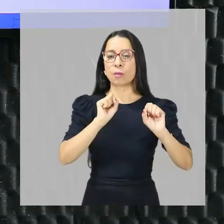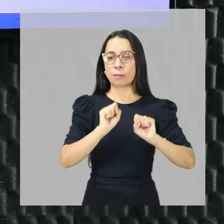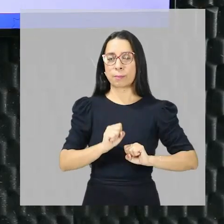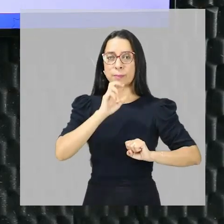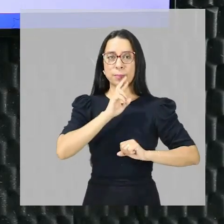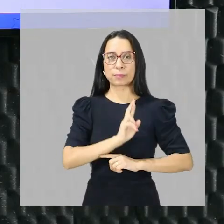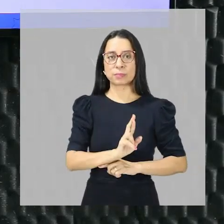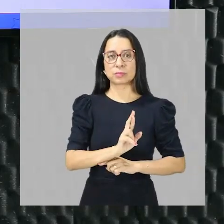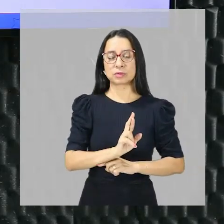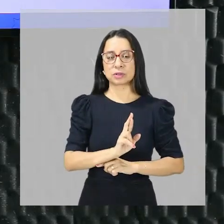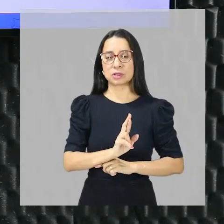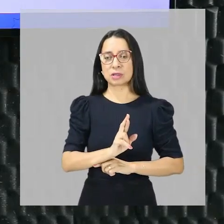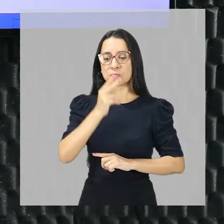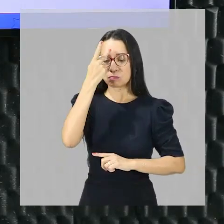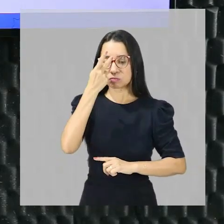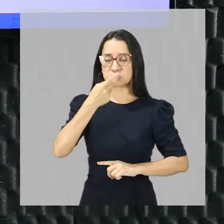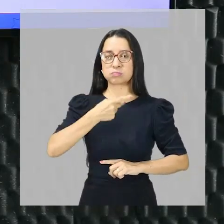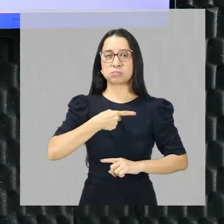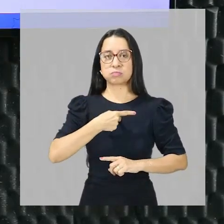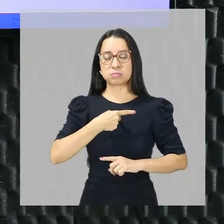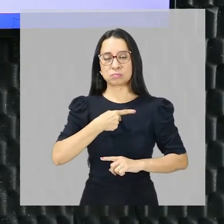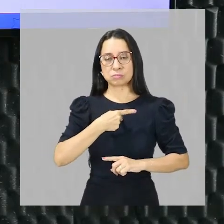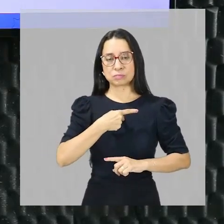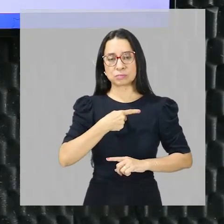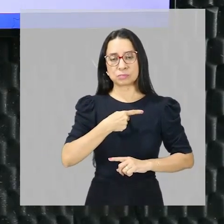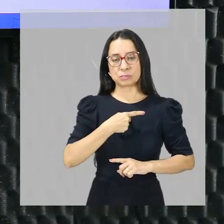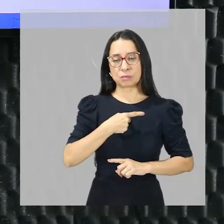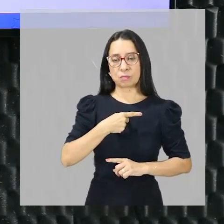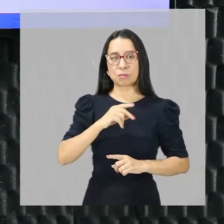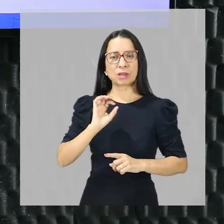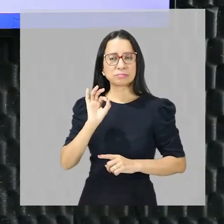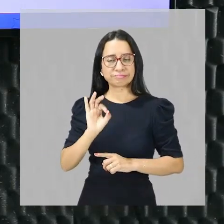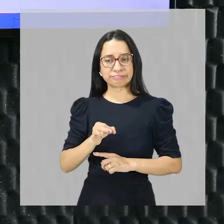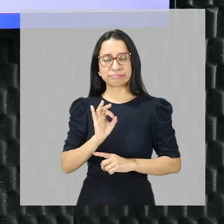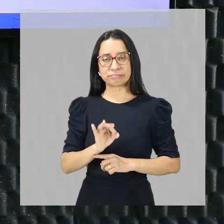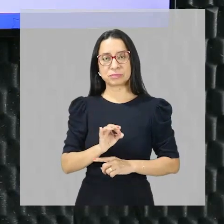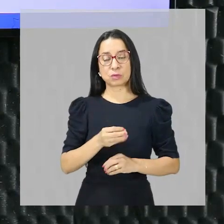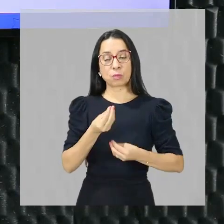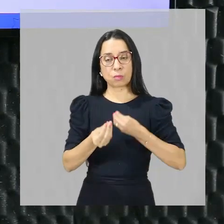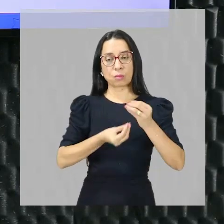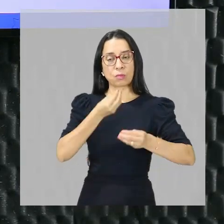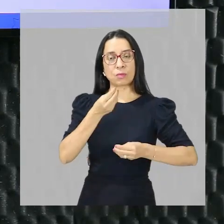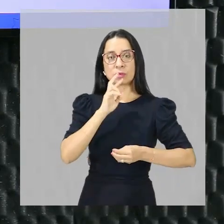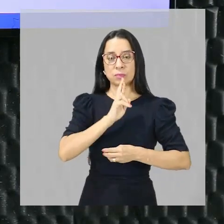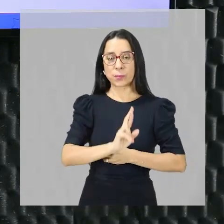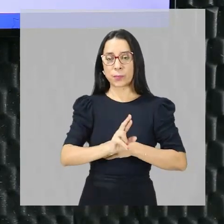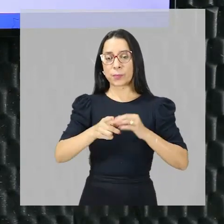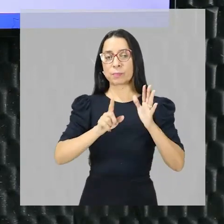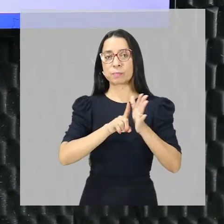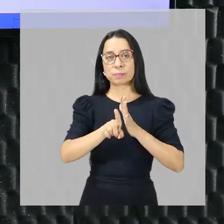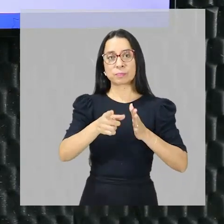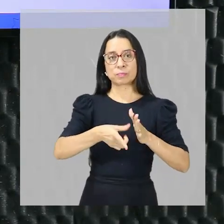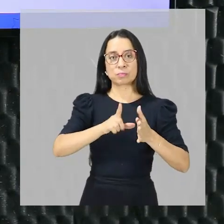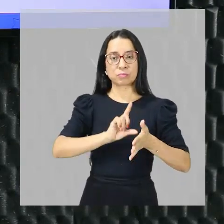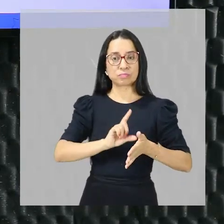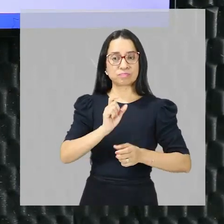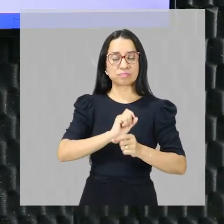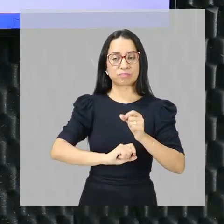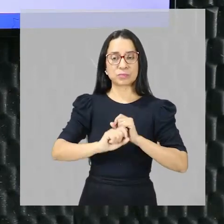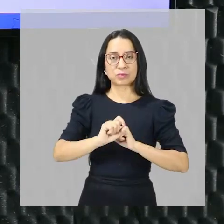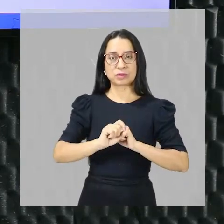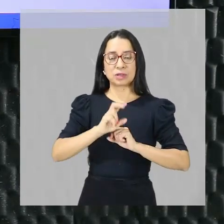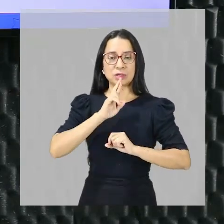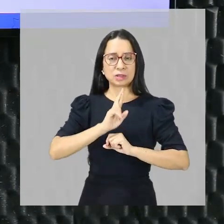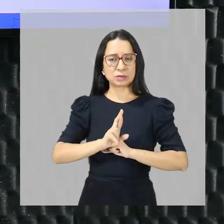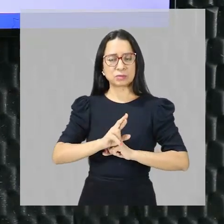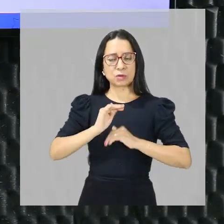possa respondê-la com propriedade. Tá certo? Como a gente falou na questão passada. Ele descreveu um processo que ocorre no sul do país, mas ele